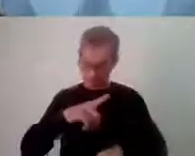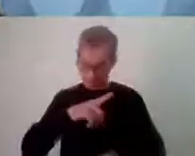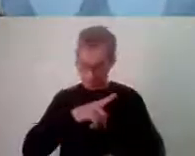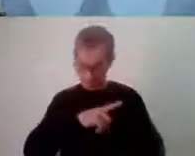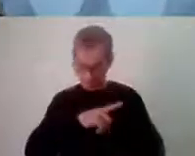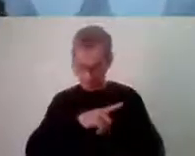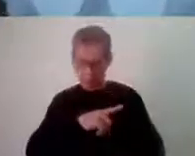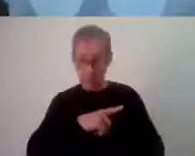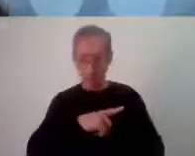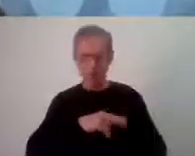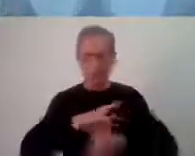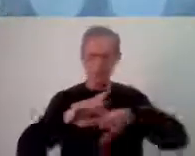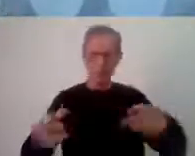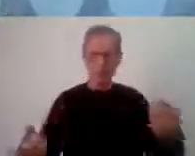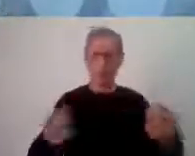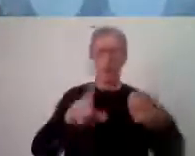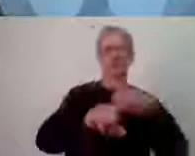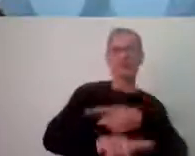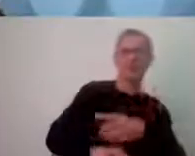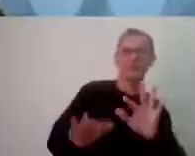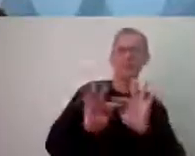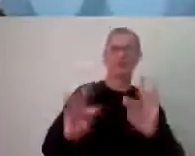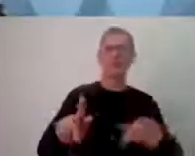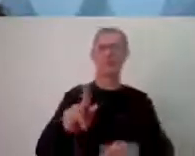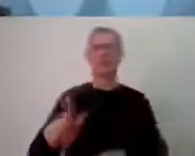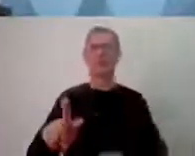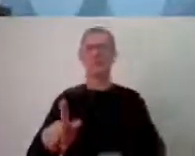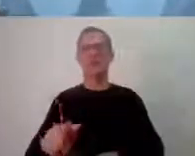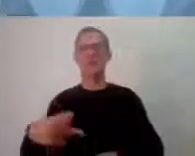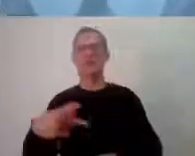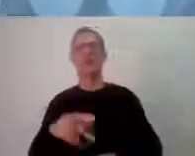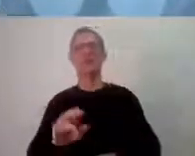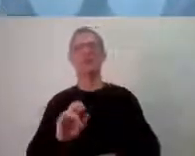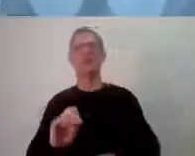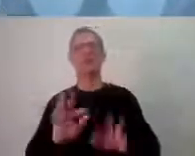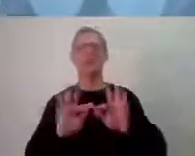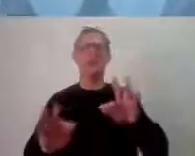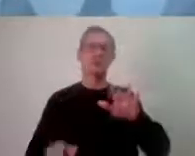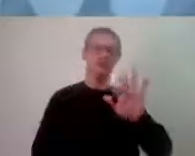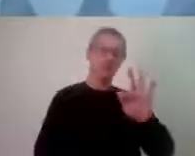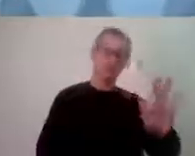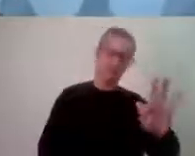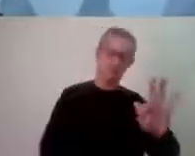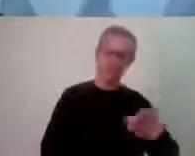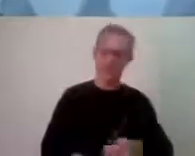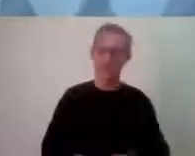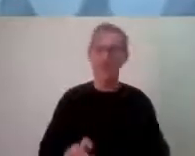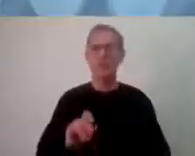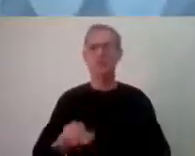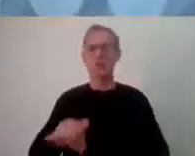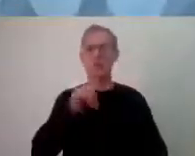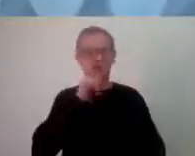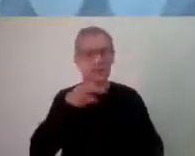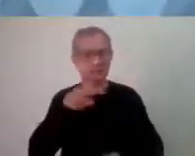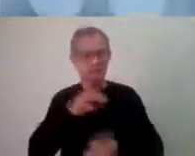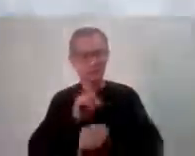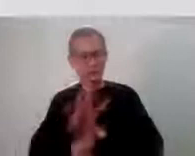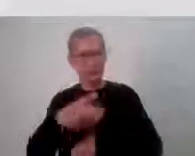ponto ali onde você há inversão. A função g, por exemplo, se torna maior do que a função f, que é o caso desse exemplo.